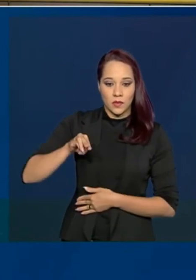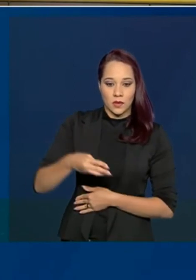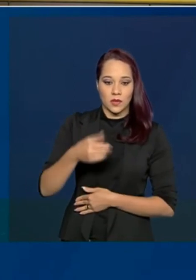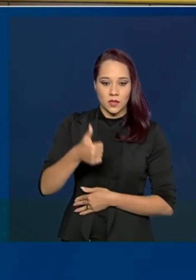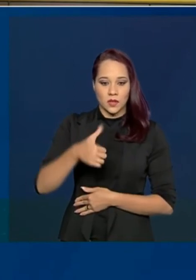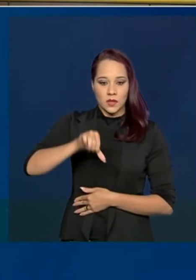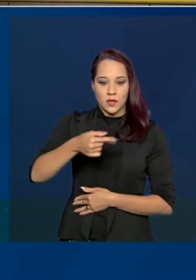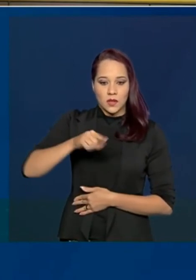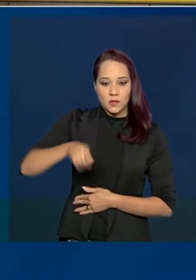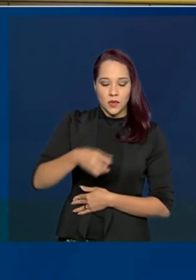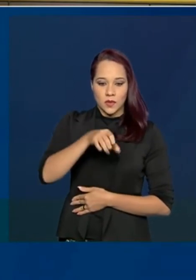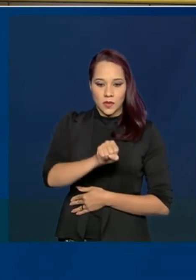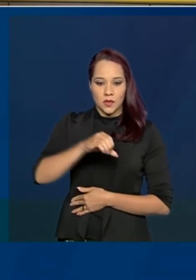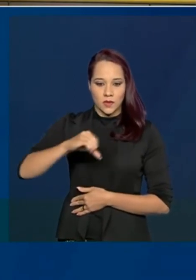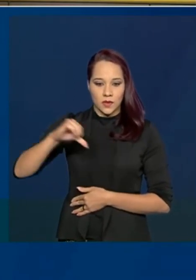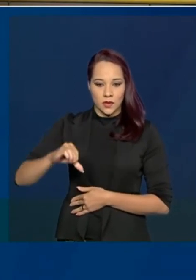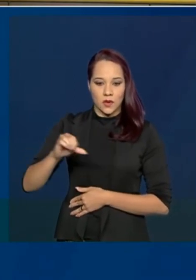4.197.889 casos confirmados,